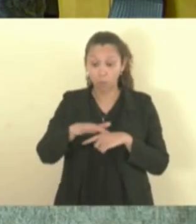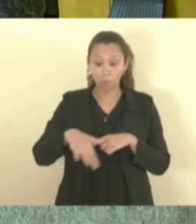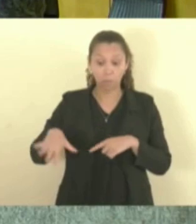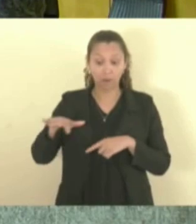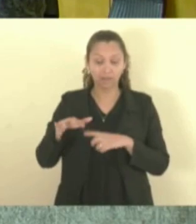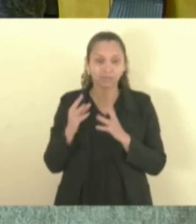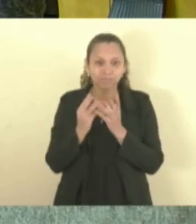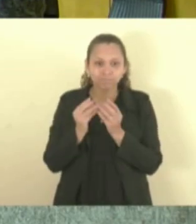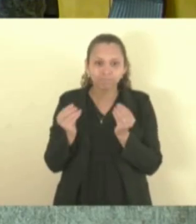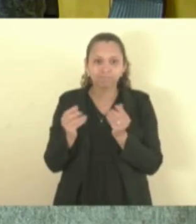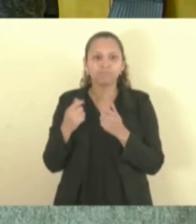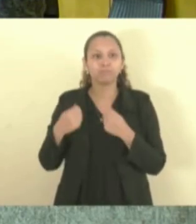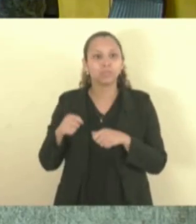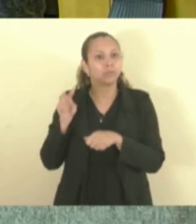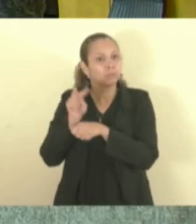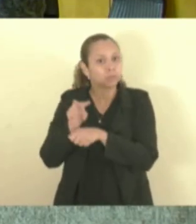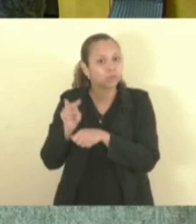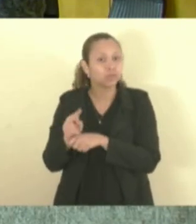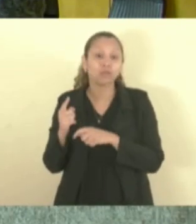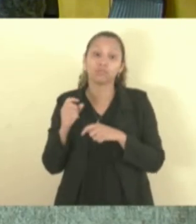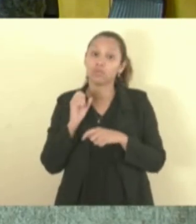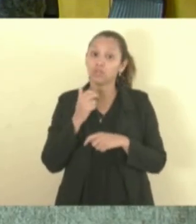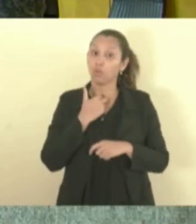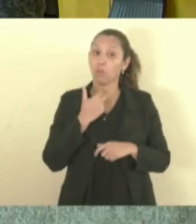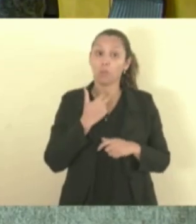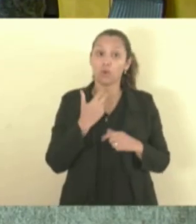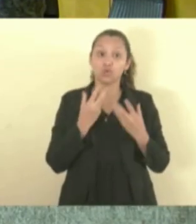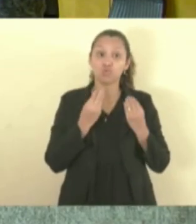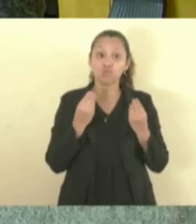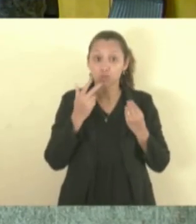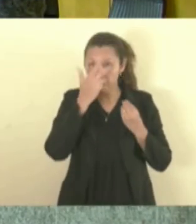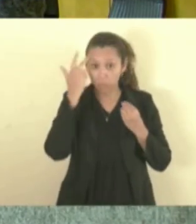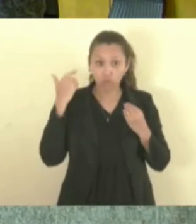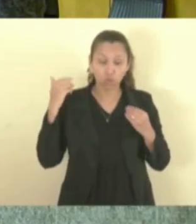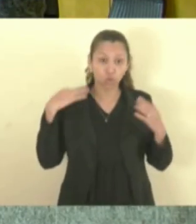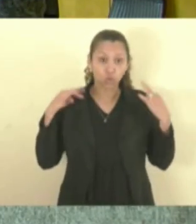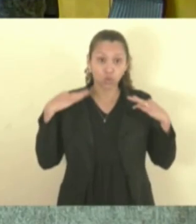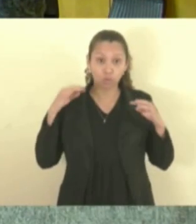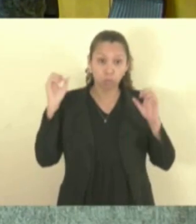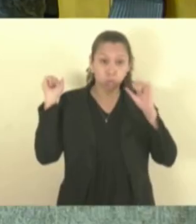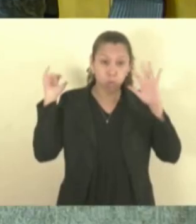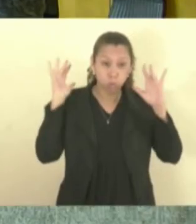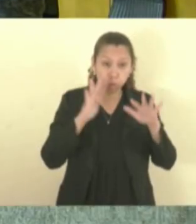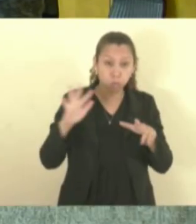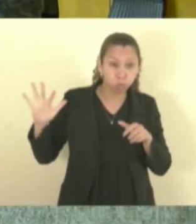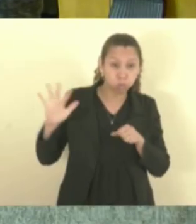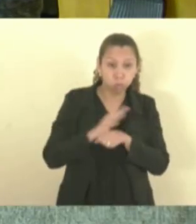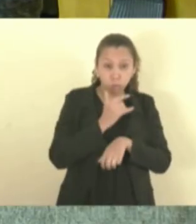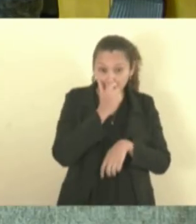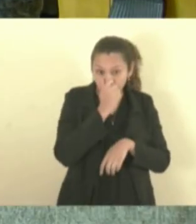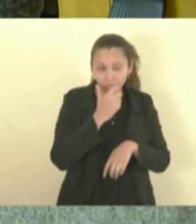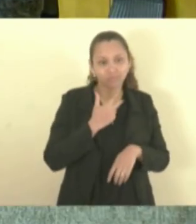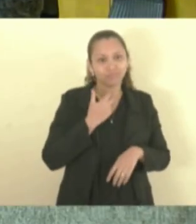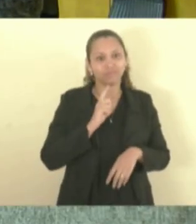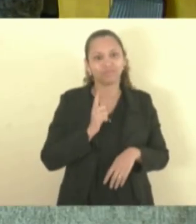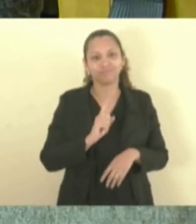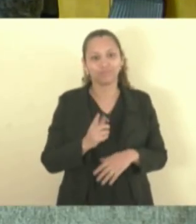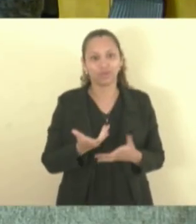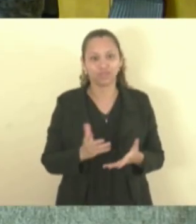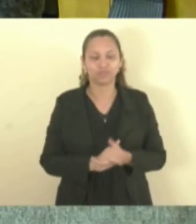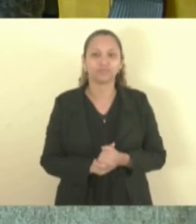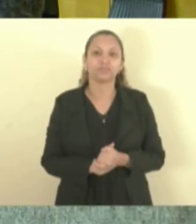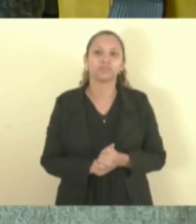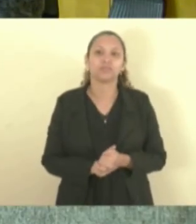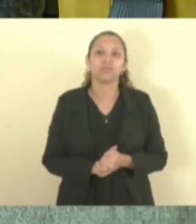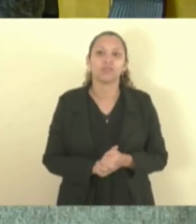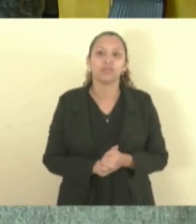sensível para o grande fluxo de turistas. E eu não poderia deixar de fora também a questão de Setiba e Itaúnas